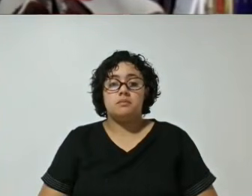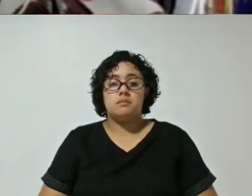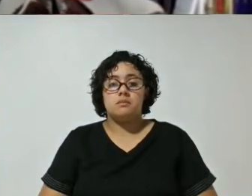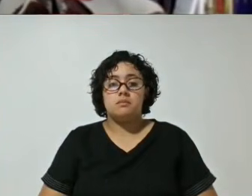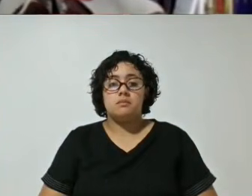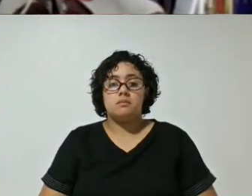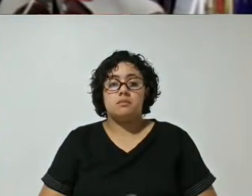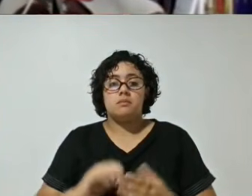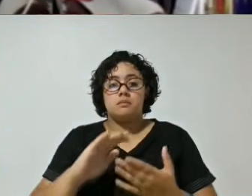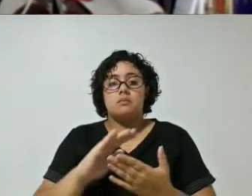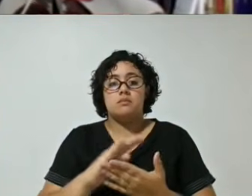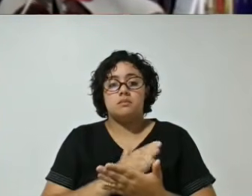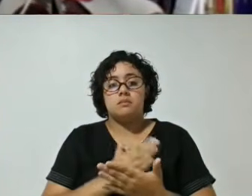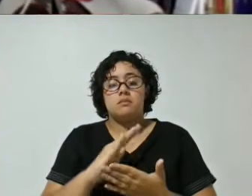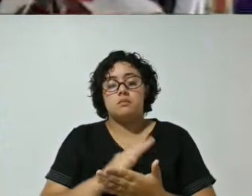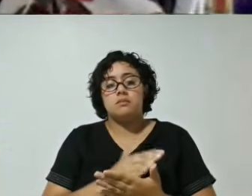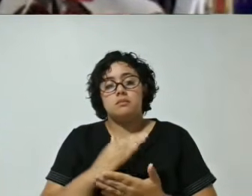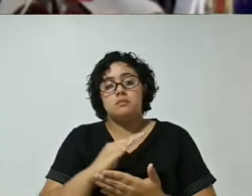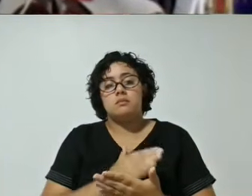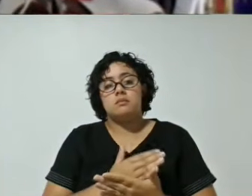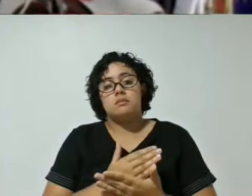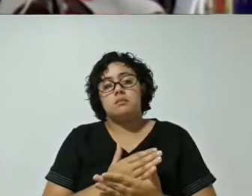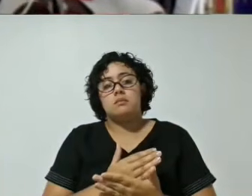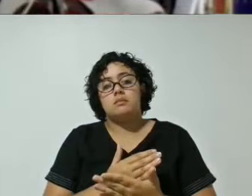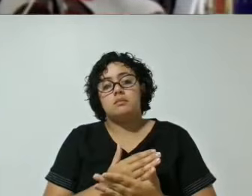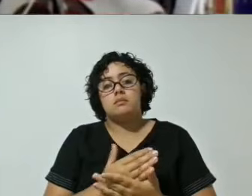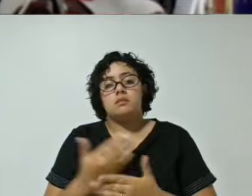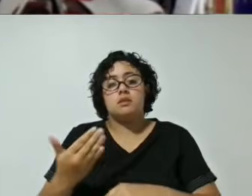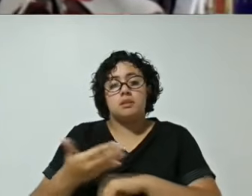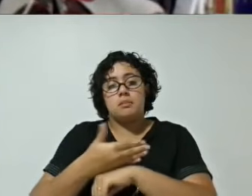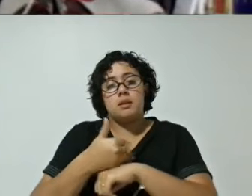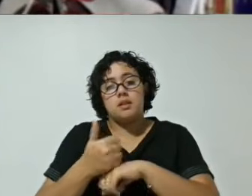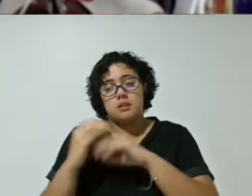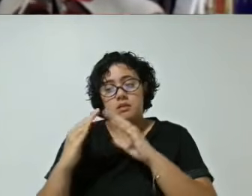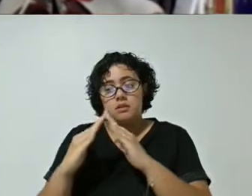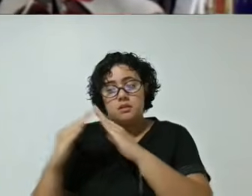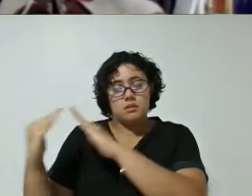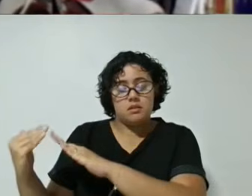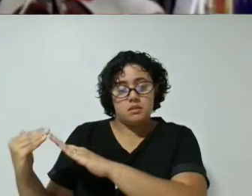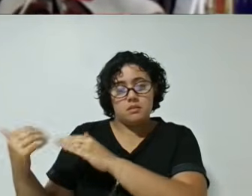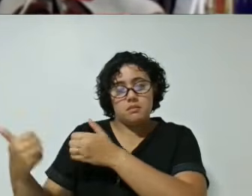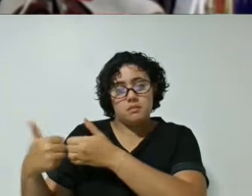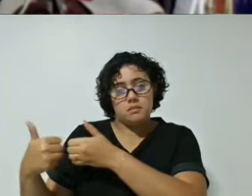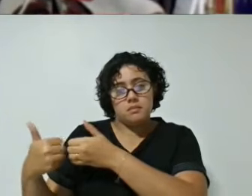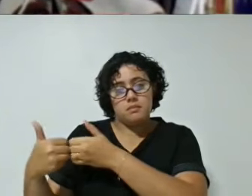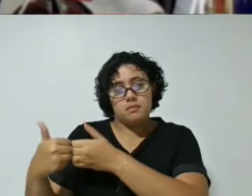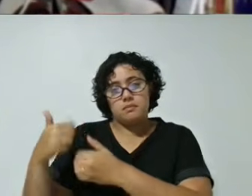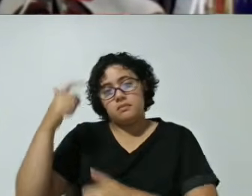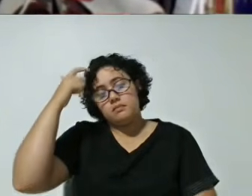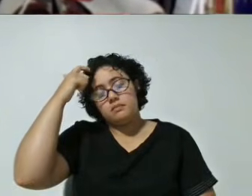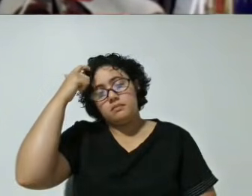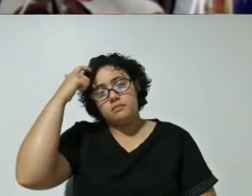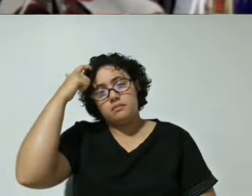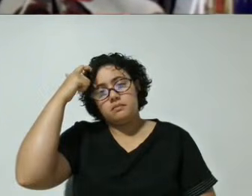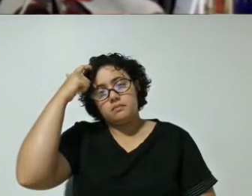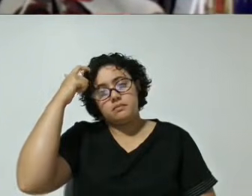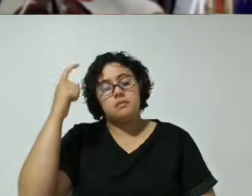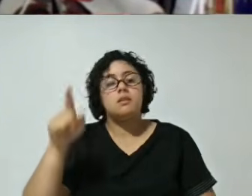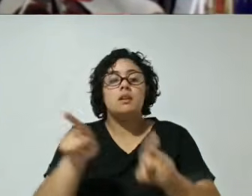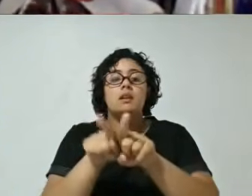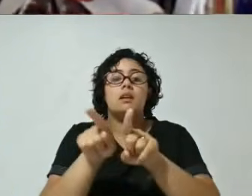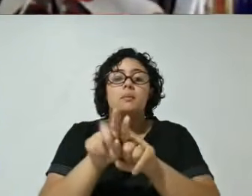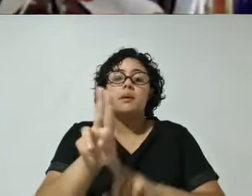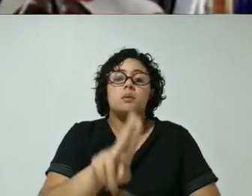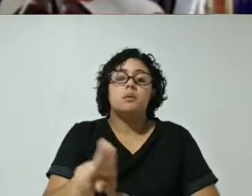Algumas oficinas eram realizadas ali na pracinha, ao lado, né? Também a gente utilizava